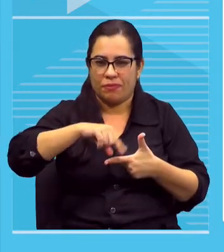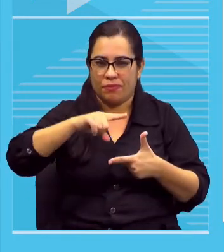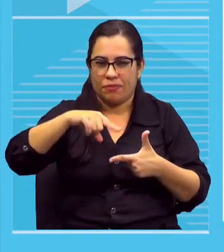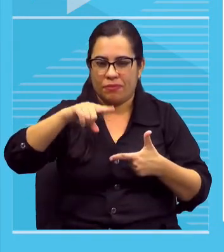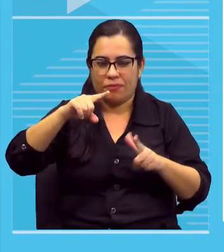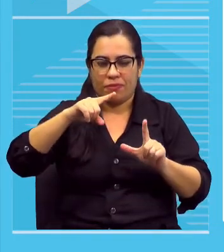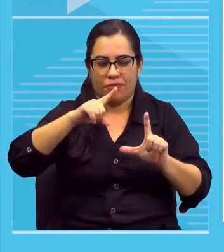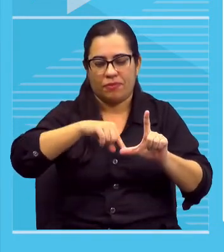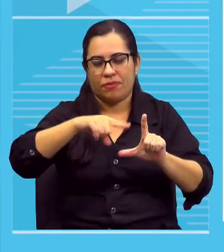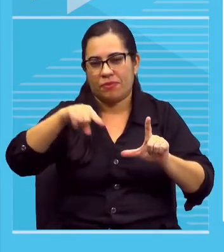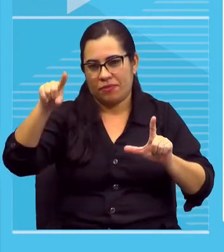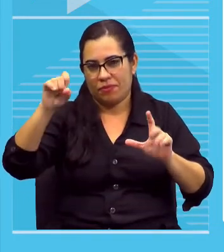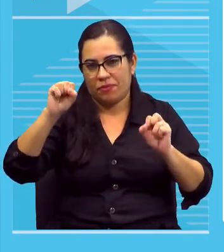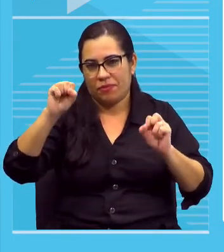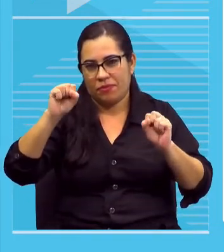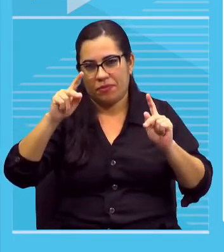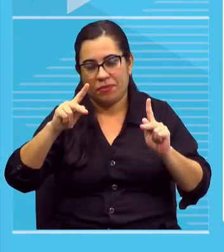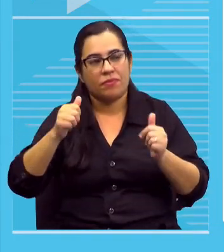ó ó